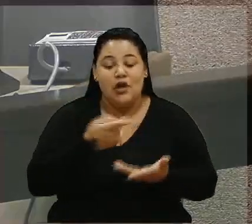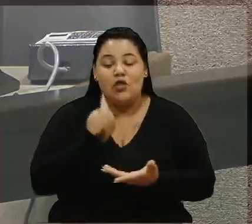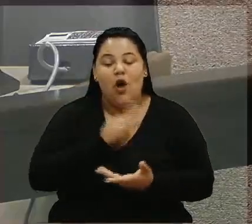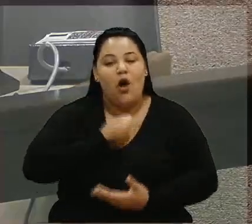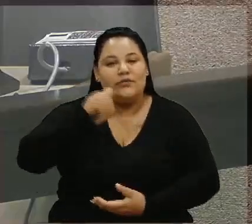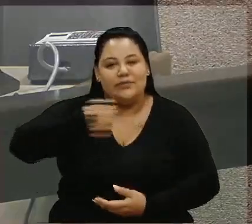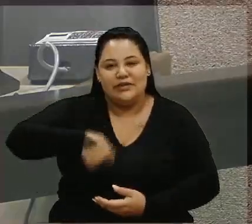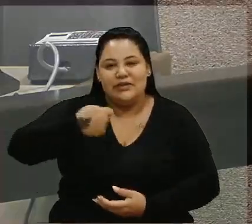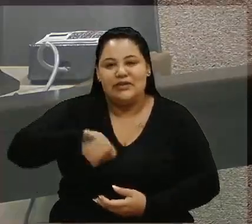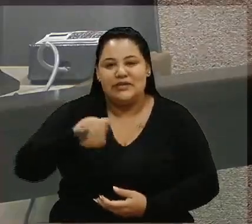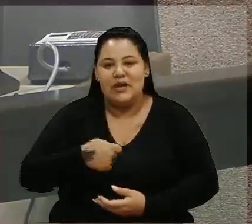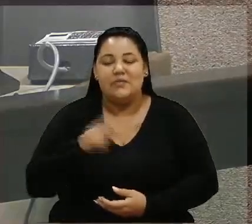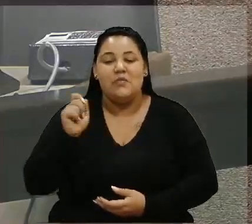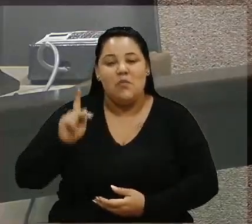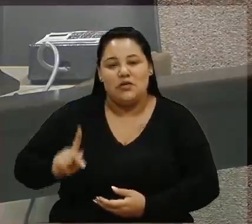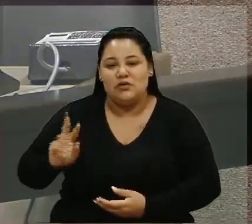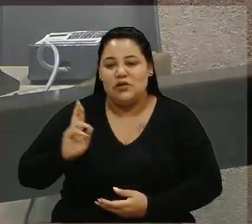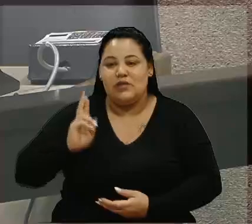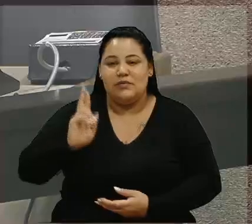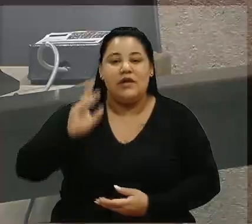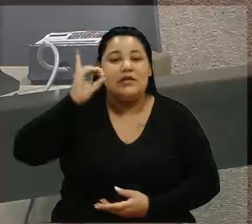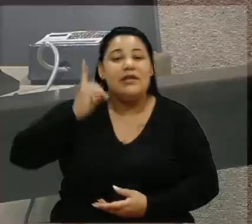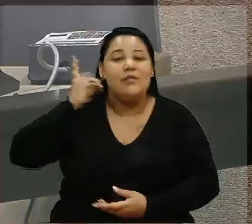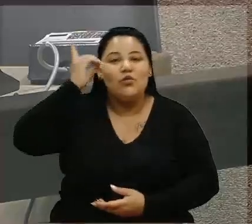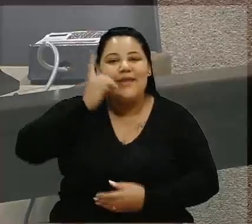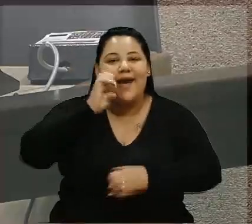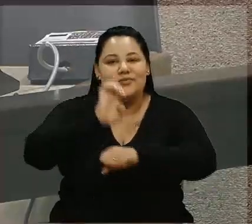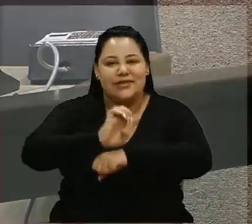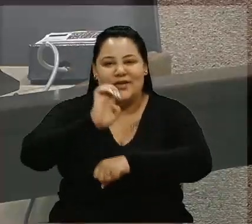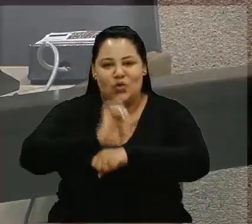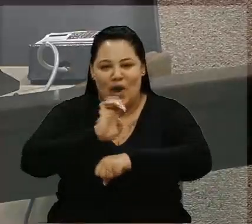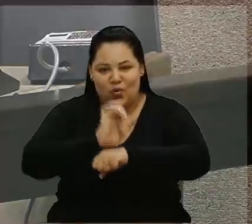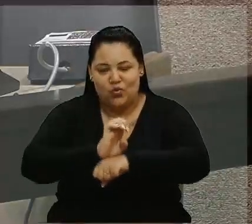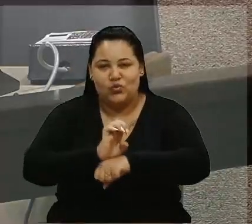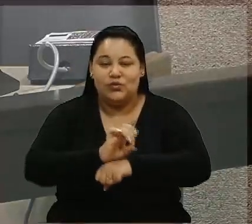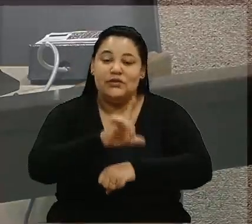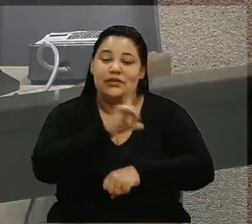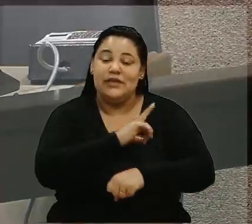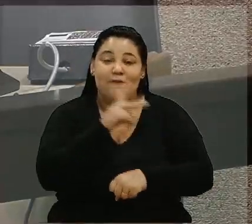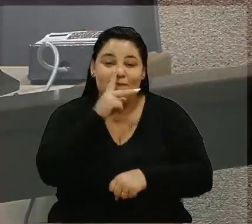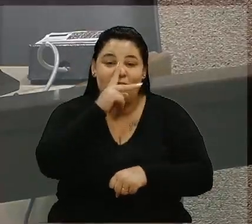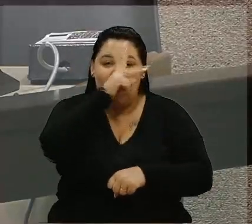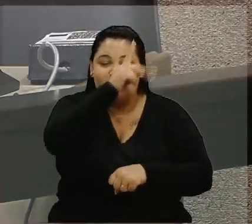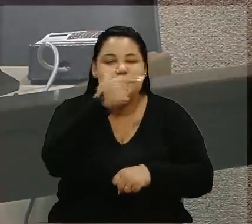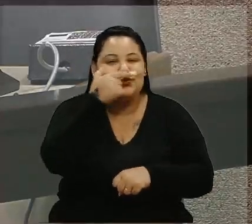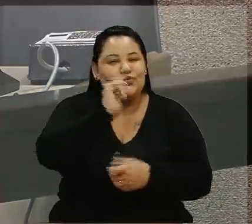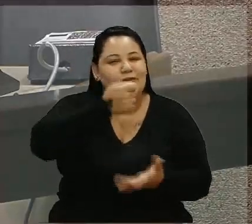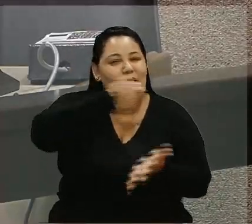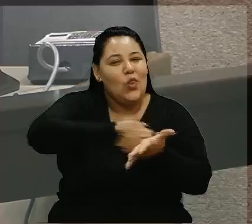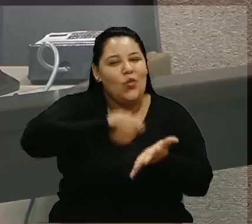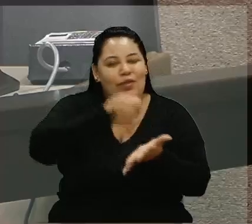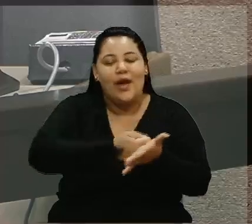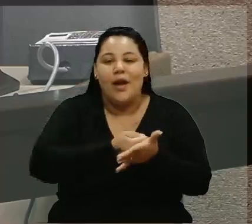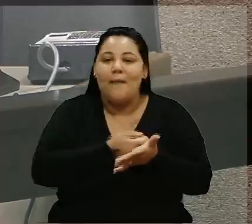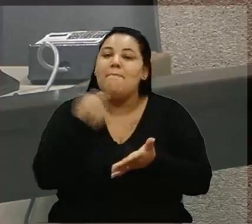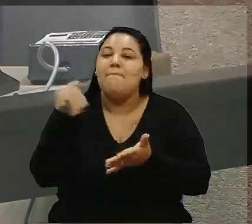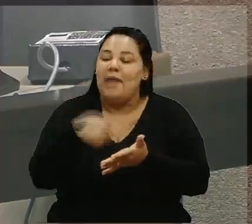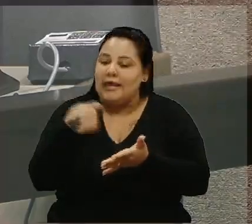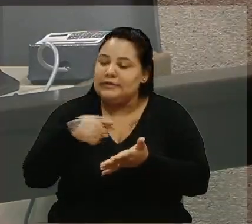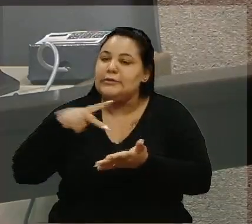que os nossos representantes, os deputados estaduais que têm força para isso, se